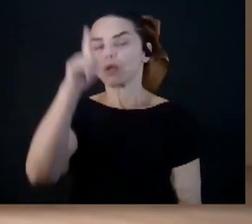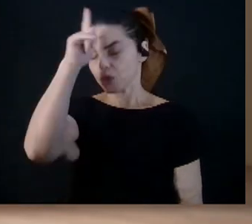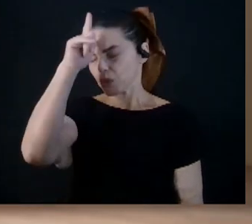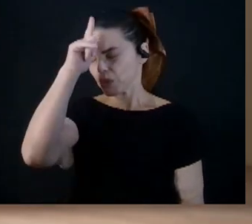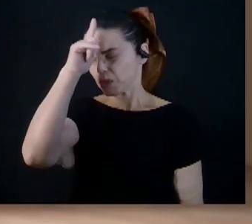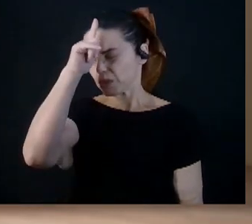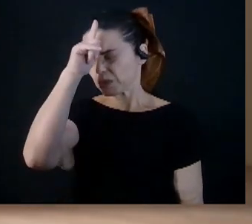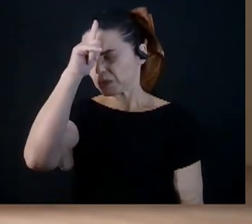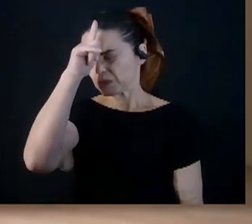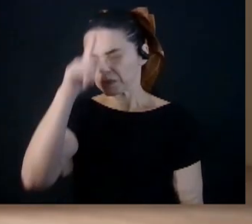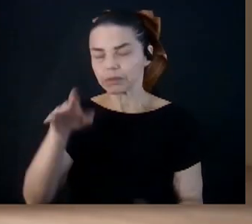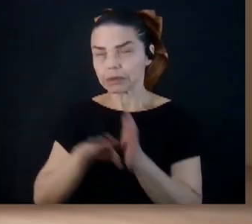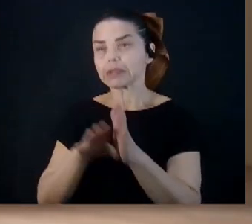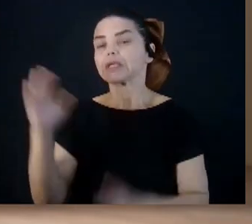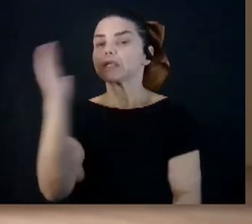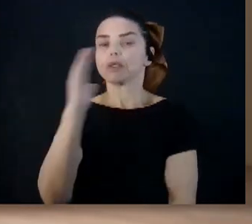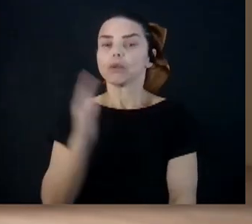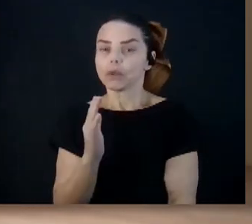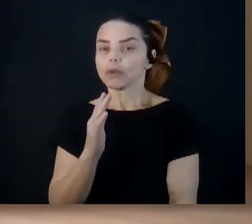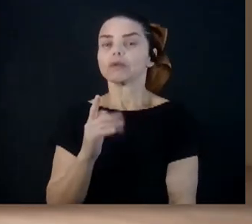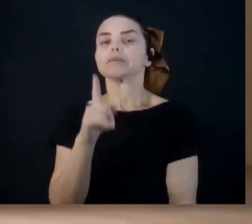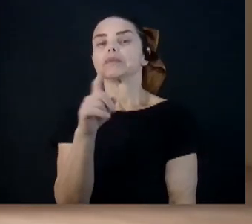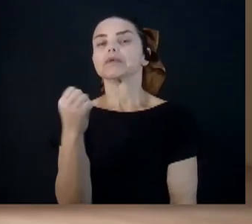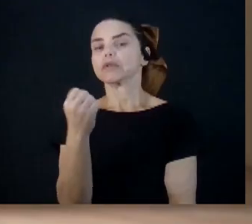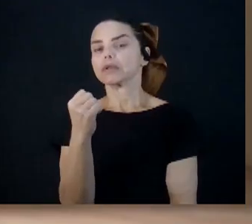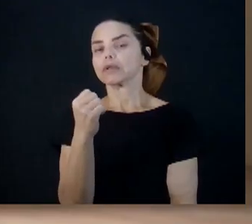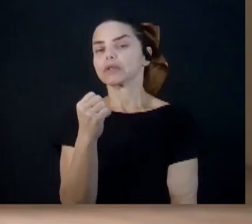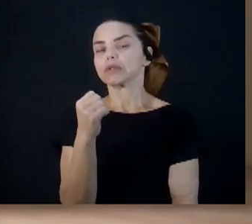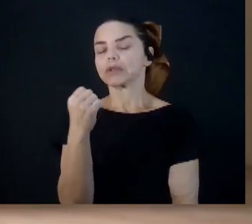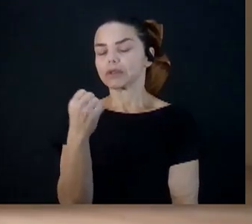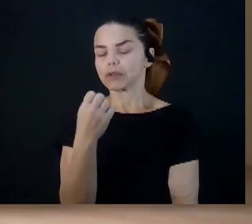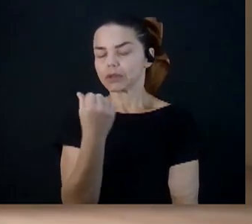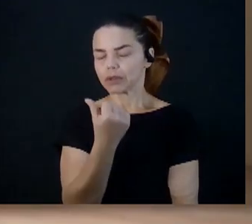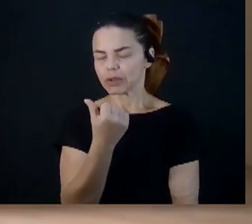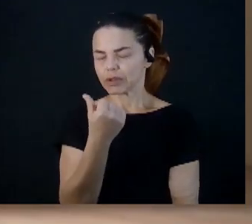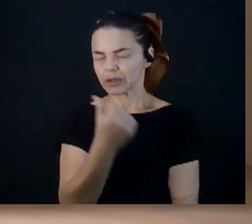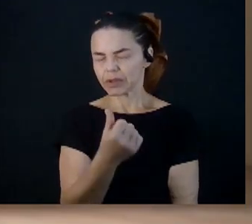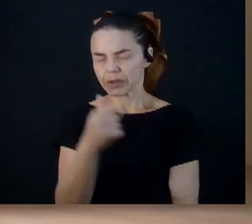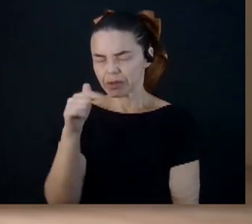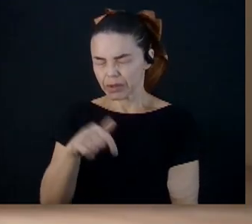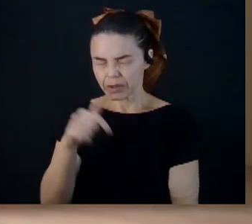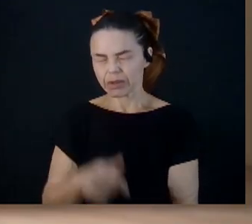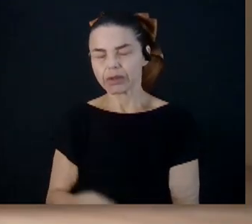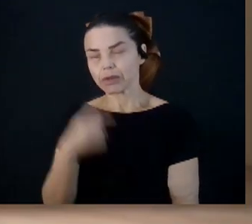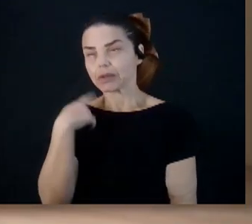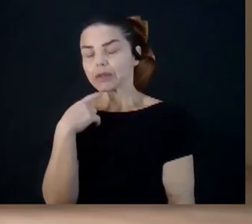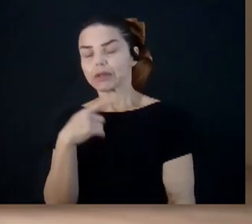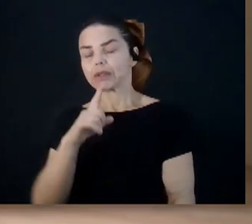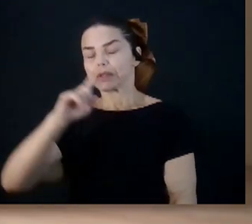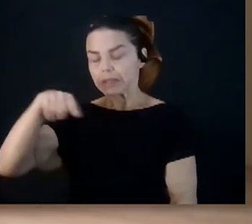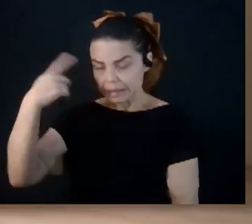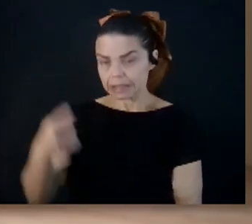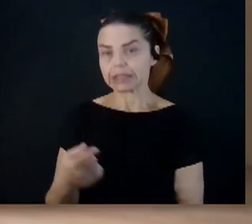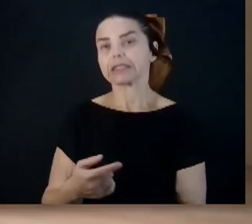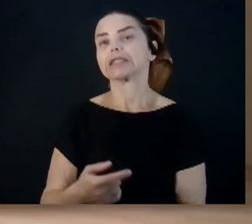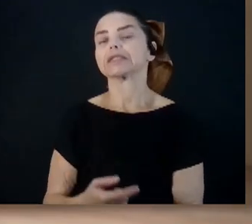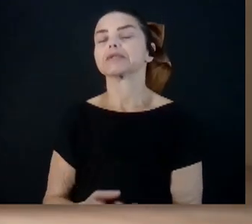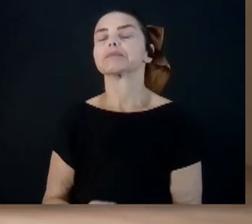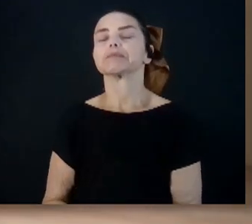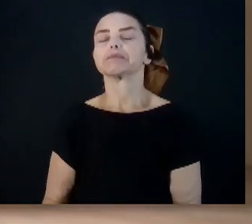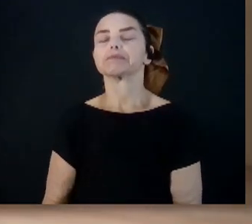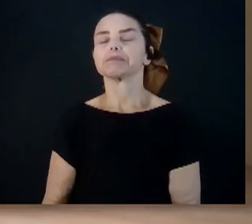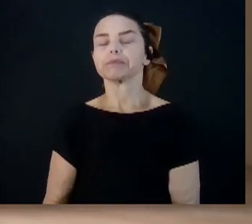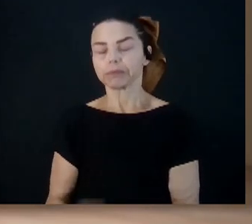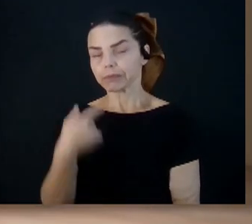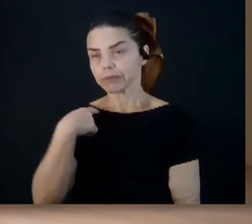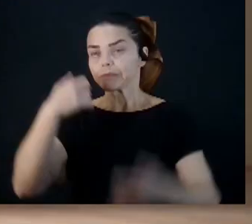no Brasil em 1887. Ela veio já numa leva depois, né? E aí ela